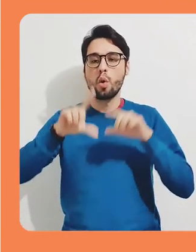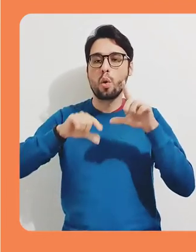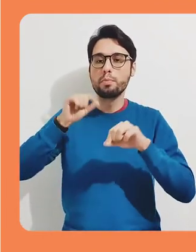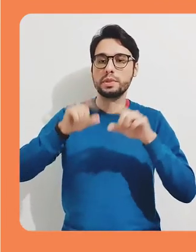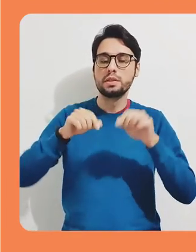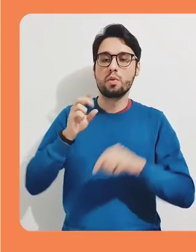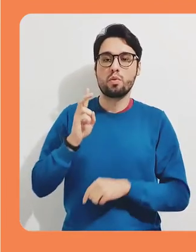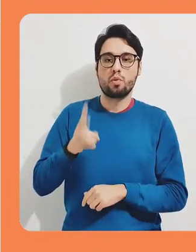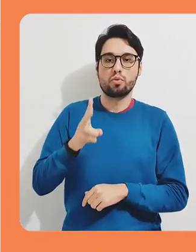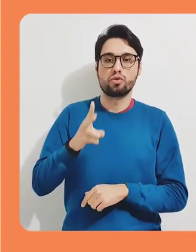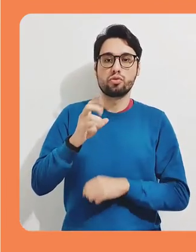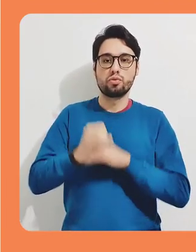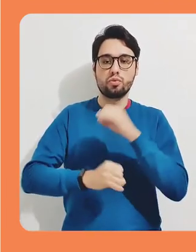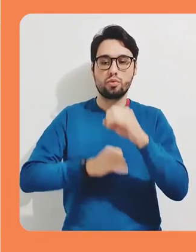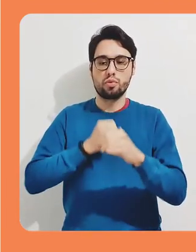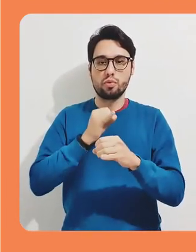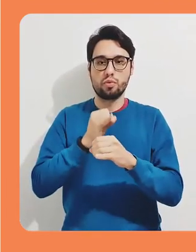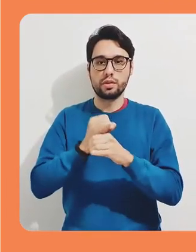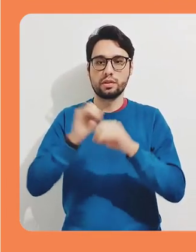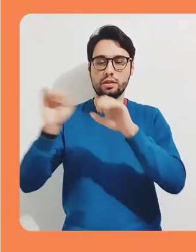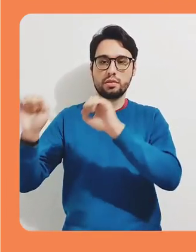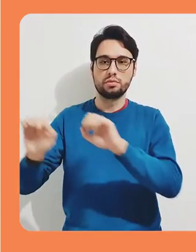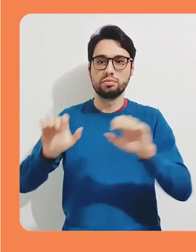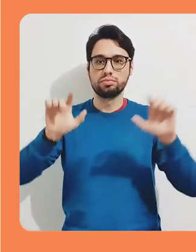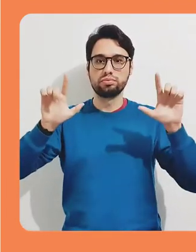da UFSC.